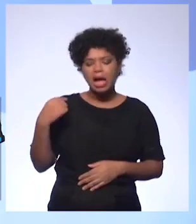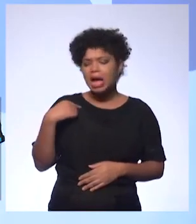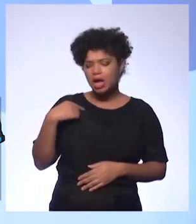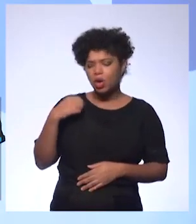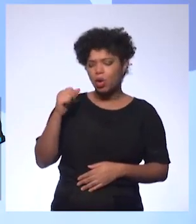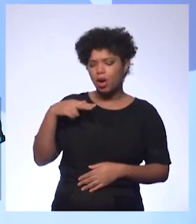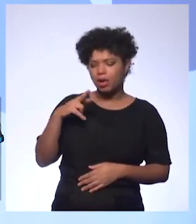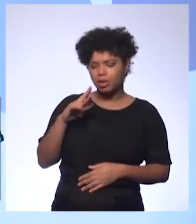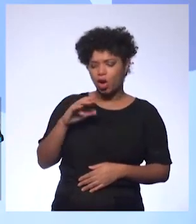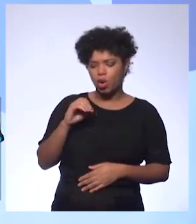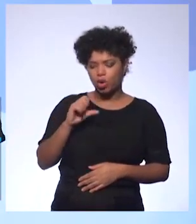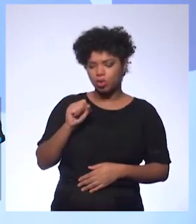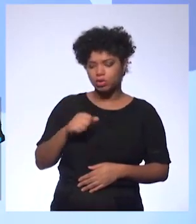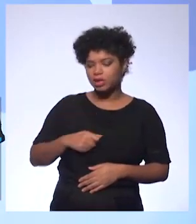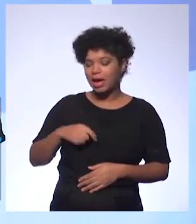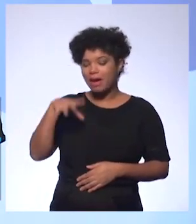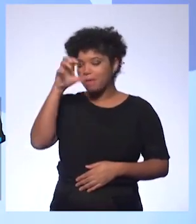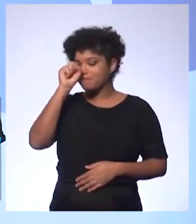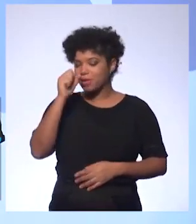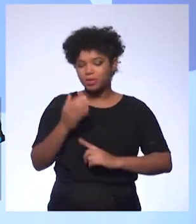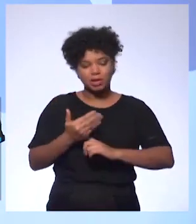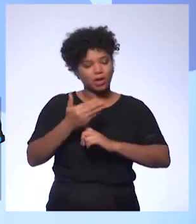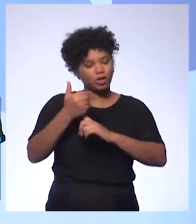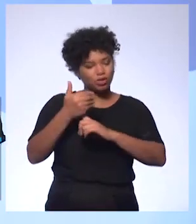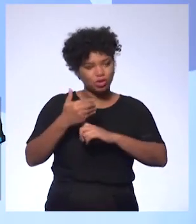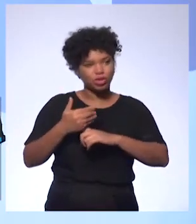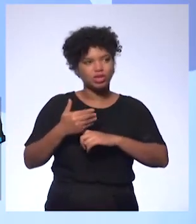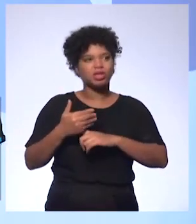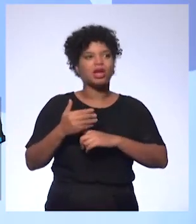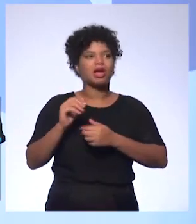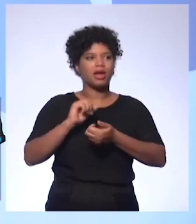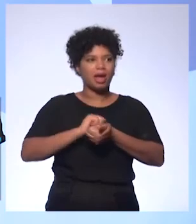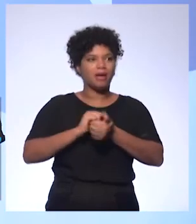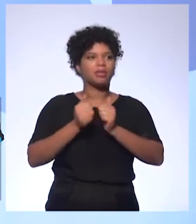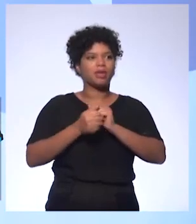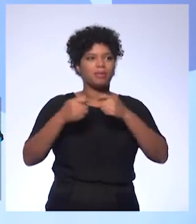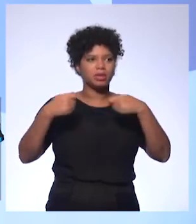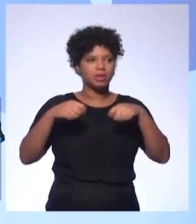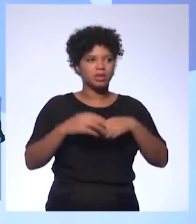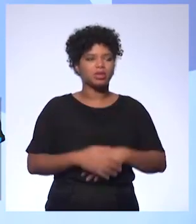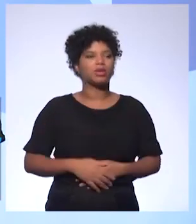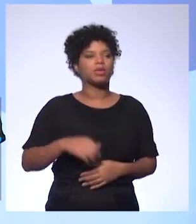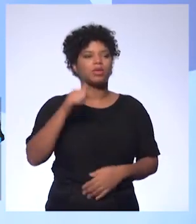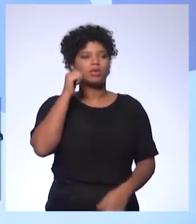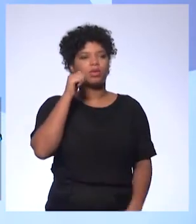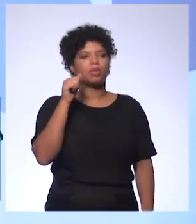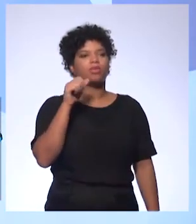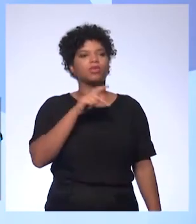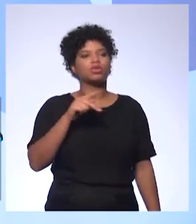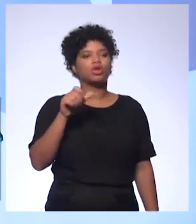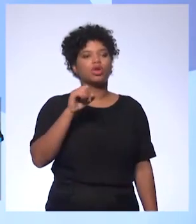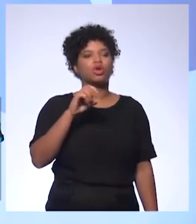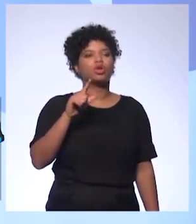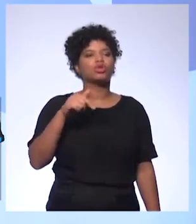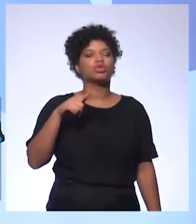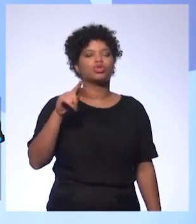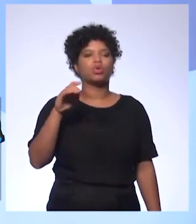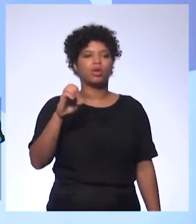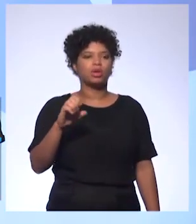aprender. Fazer da tecnologia um novo hábito. Professora Solange, mais saúde para continuar envolvida nas